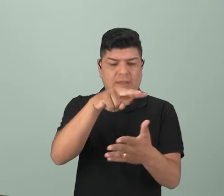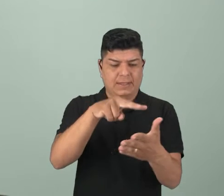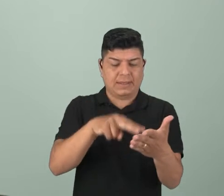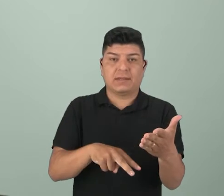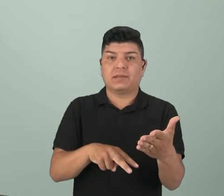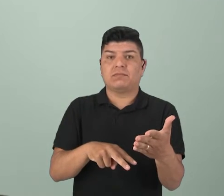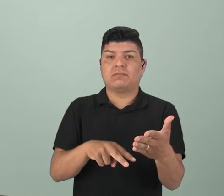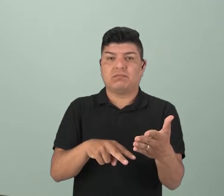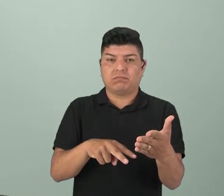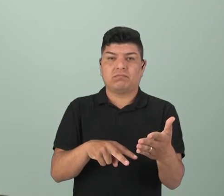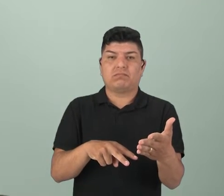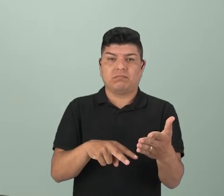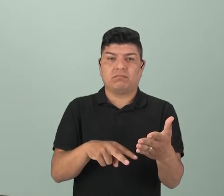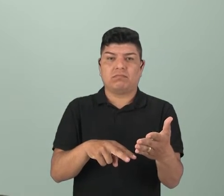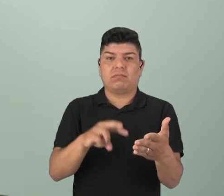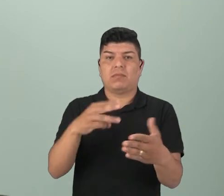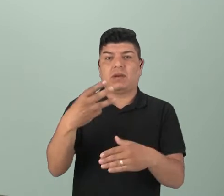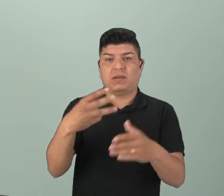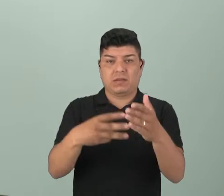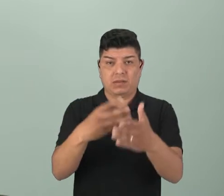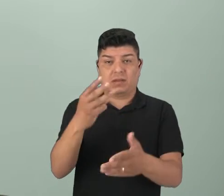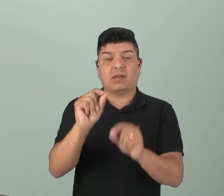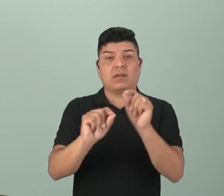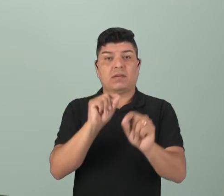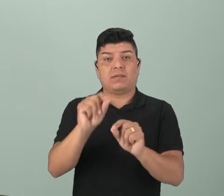leitura, aquilo que vai ler a trinca, é